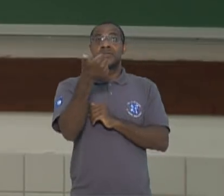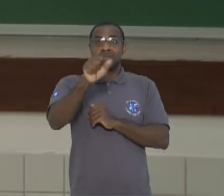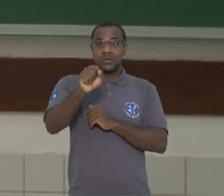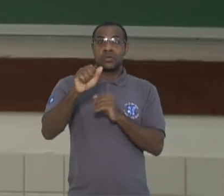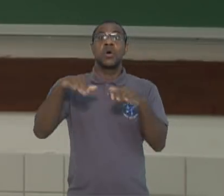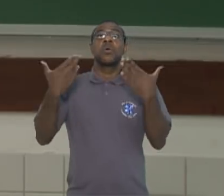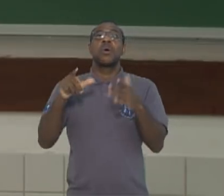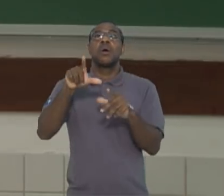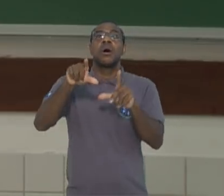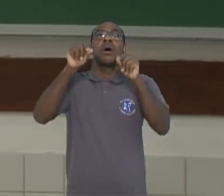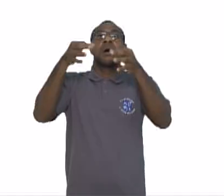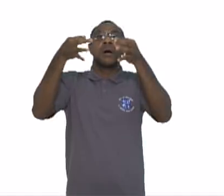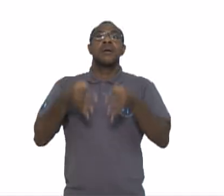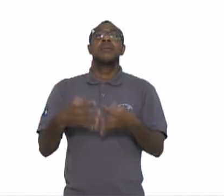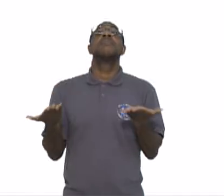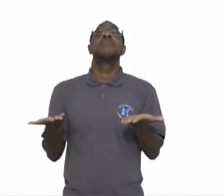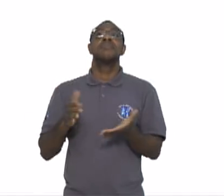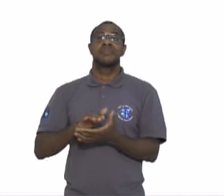é a alternativa correta?